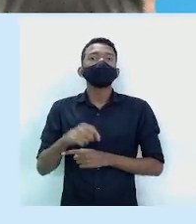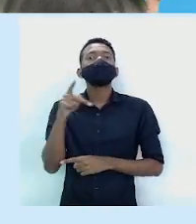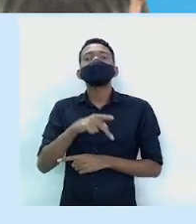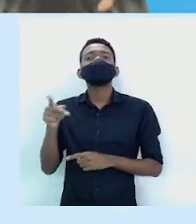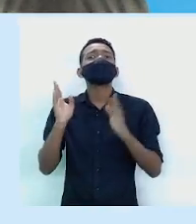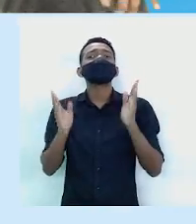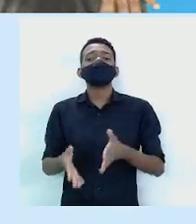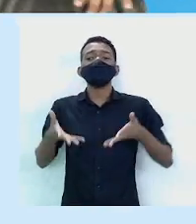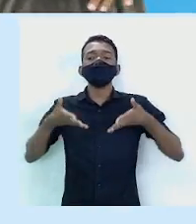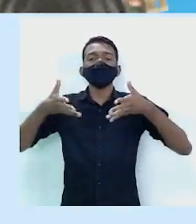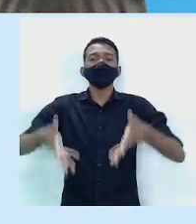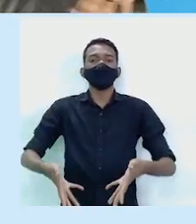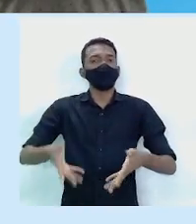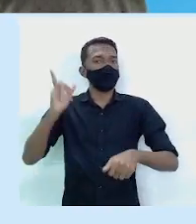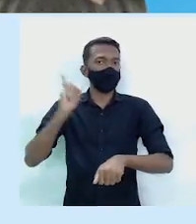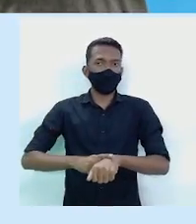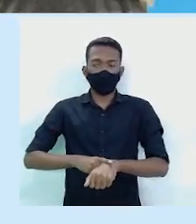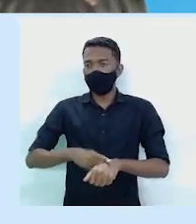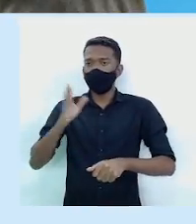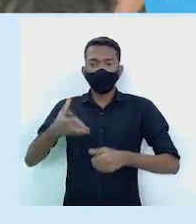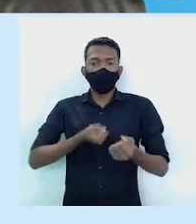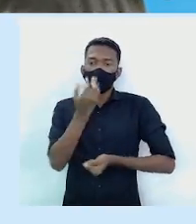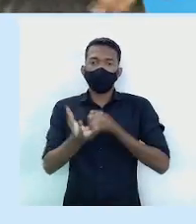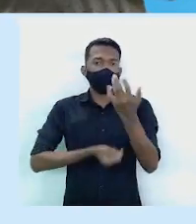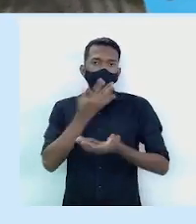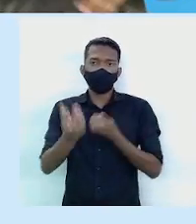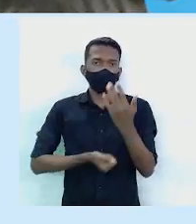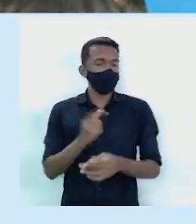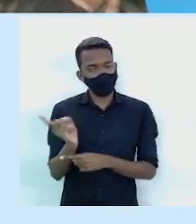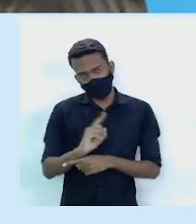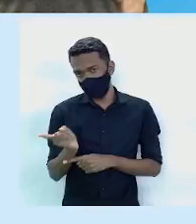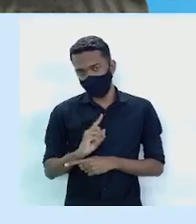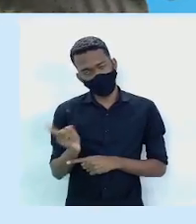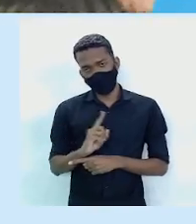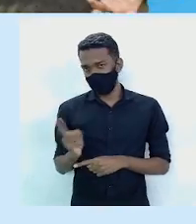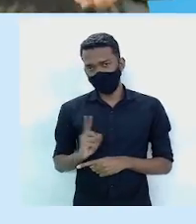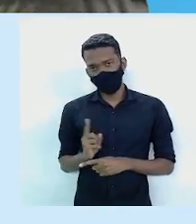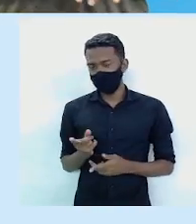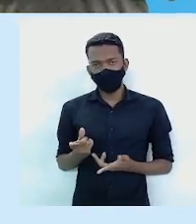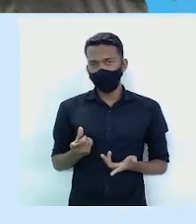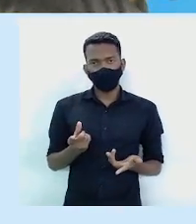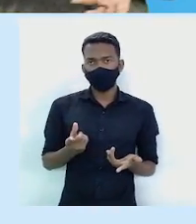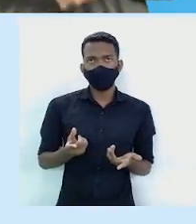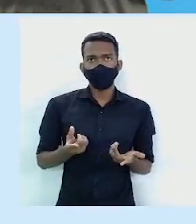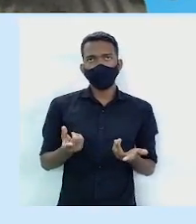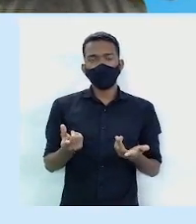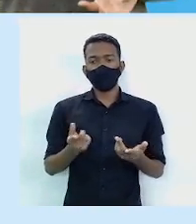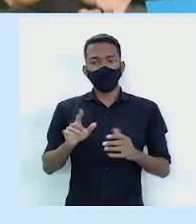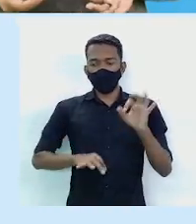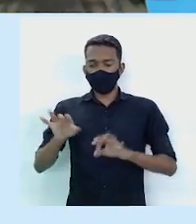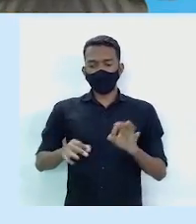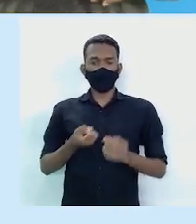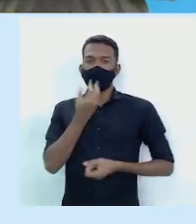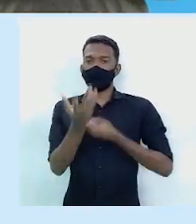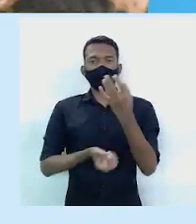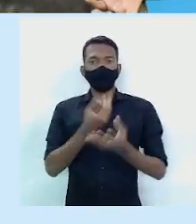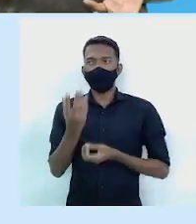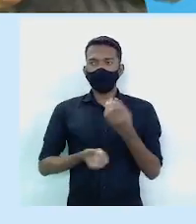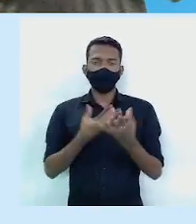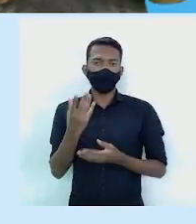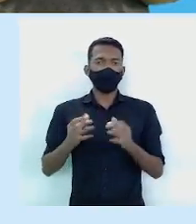chegam de repente e começam a falar de forma não organizada,